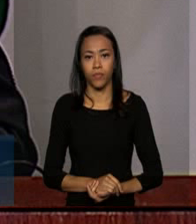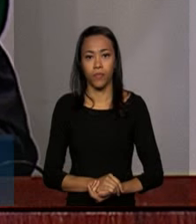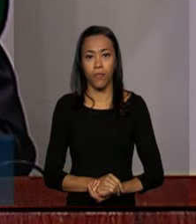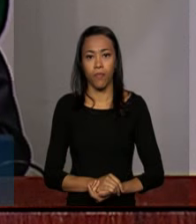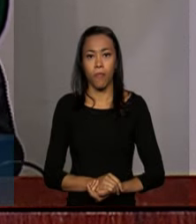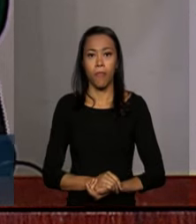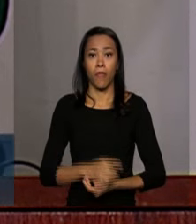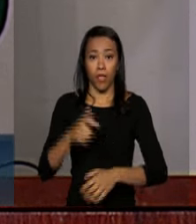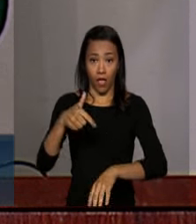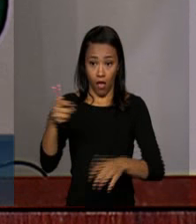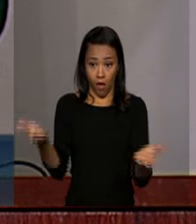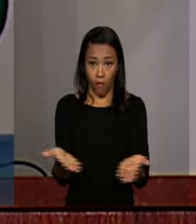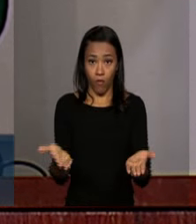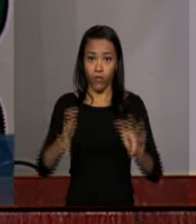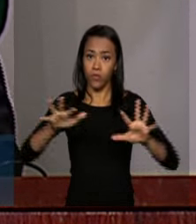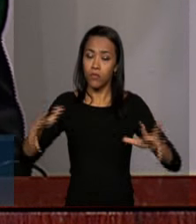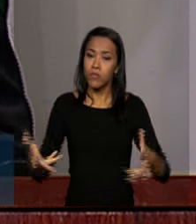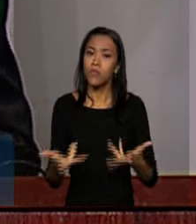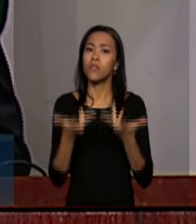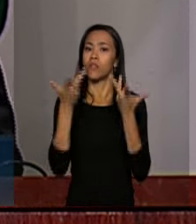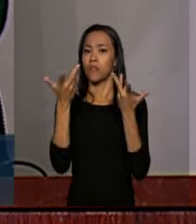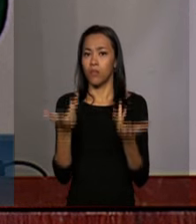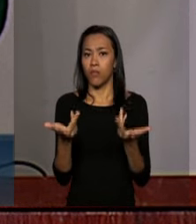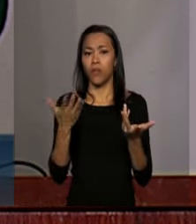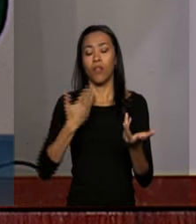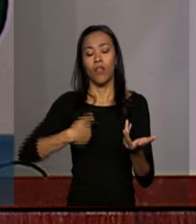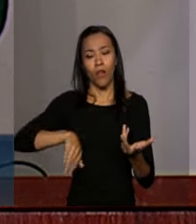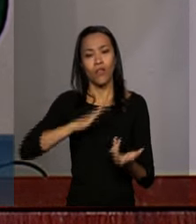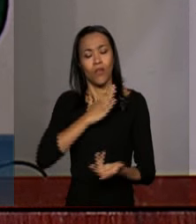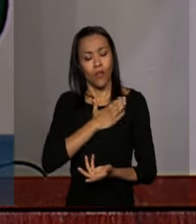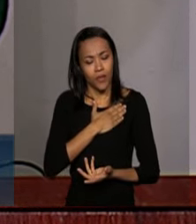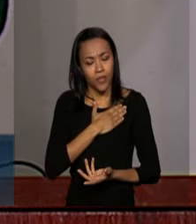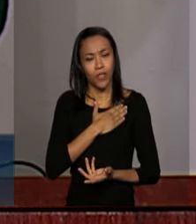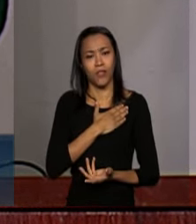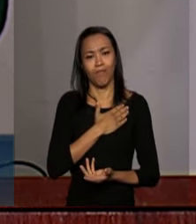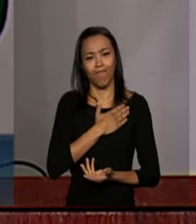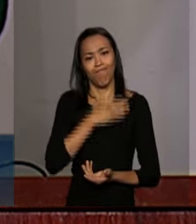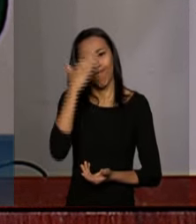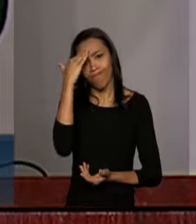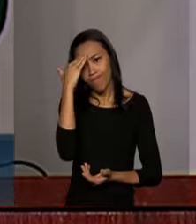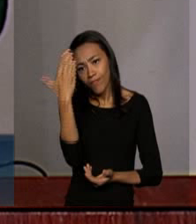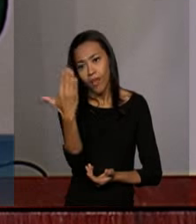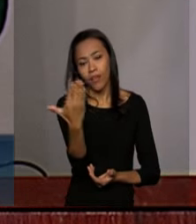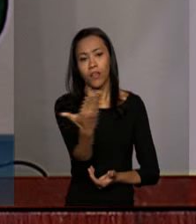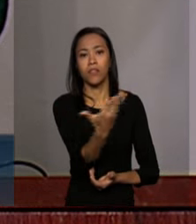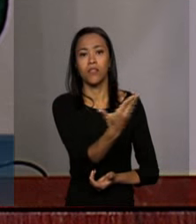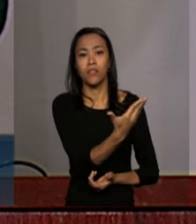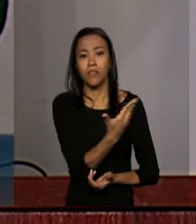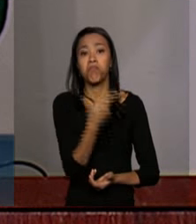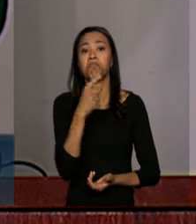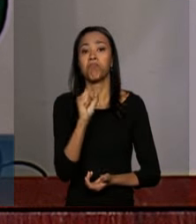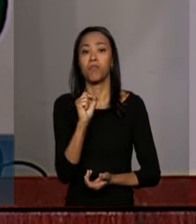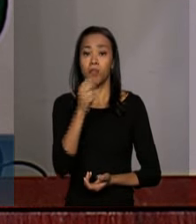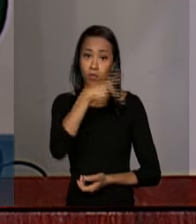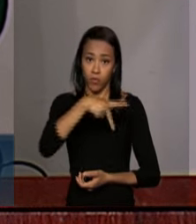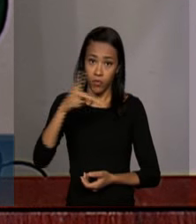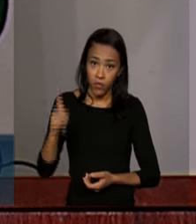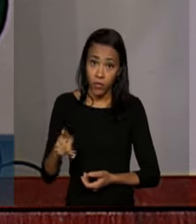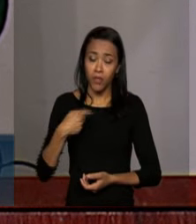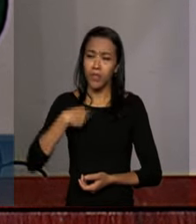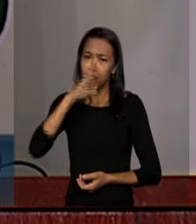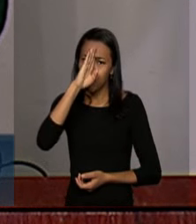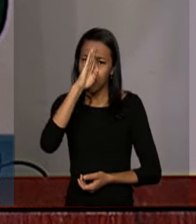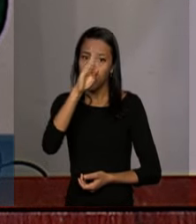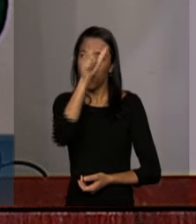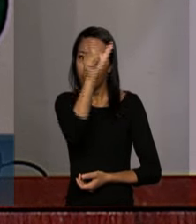Neste momento de celebração, gostaríamos de registrar sinceros agradecimentos aos nossos professores, especialmente ao